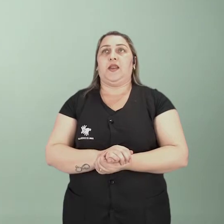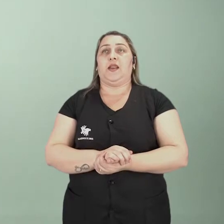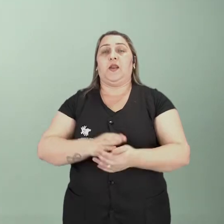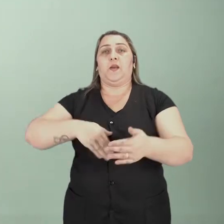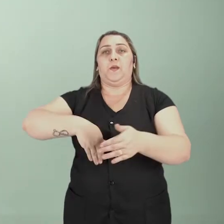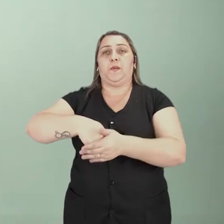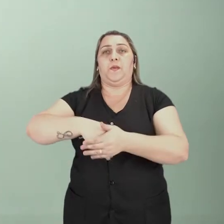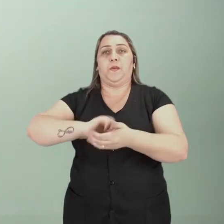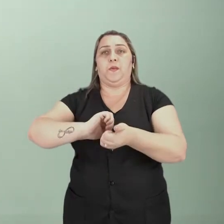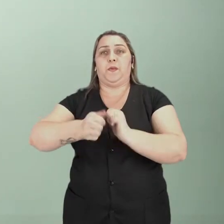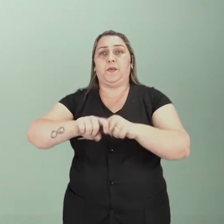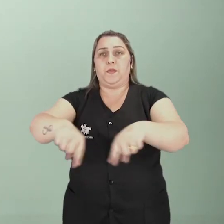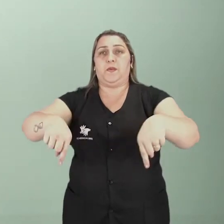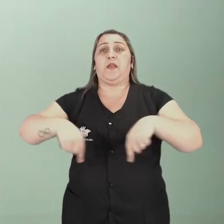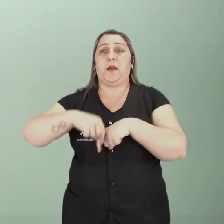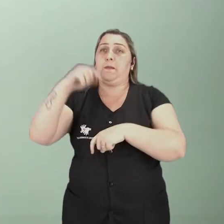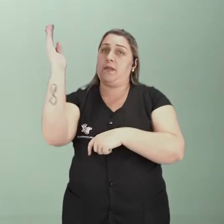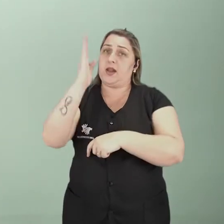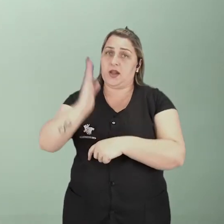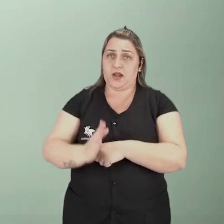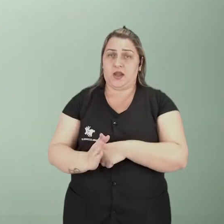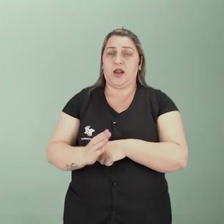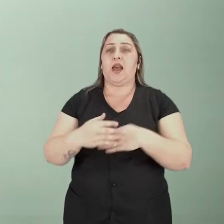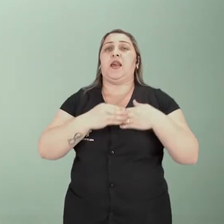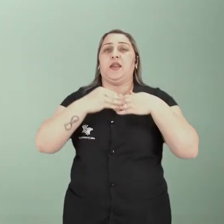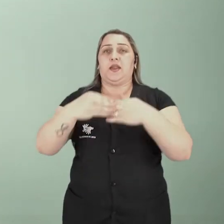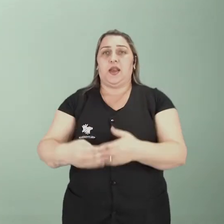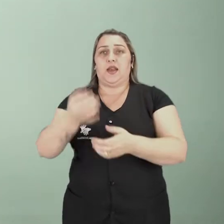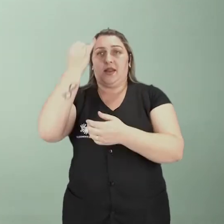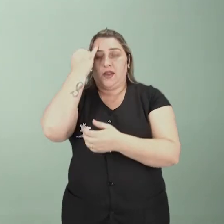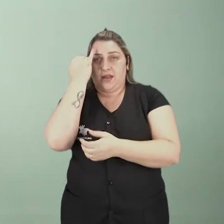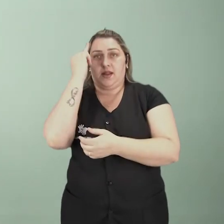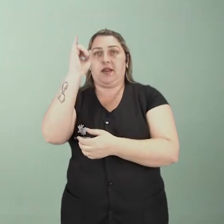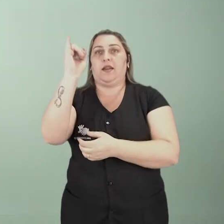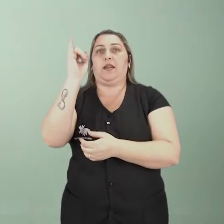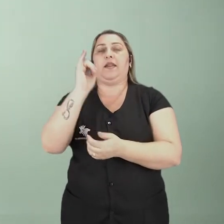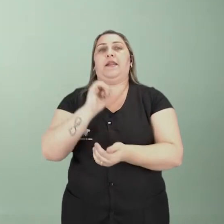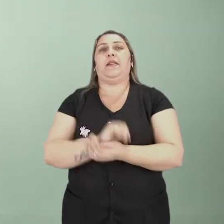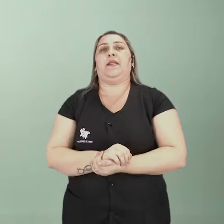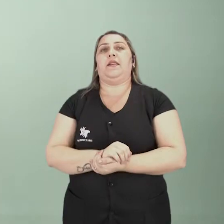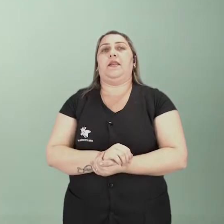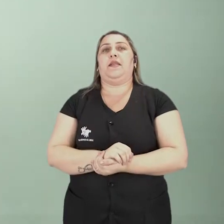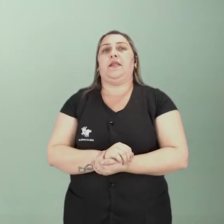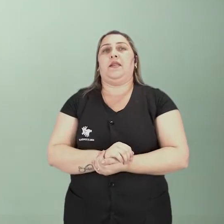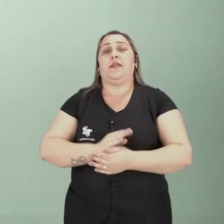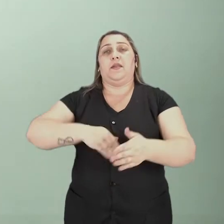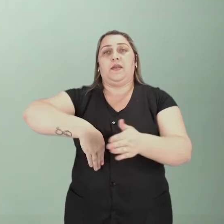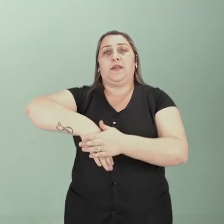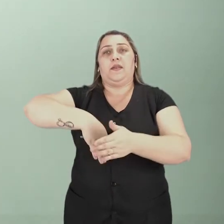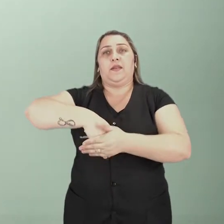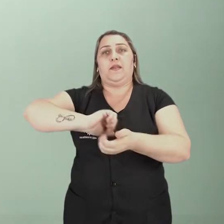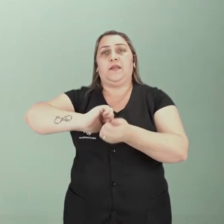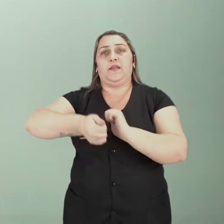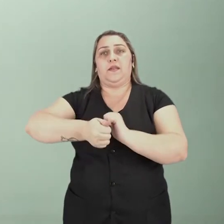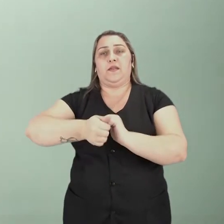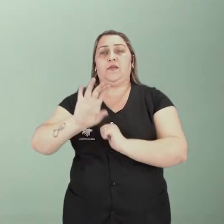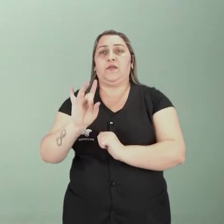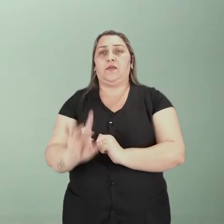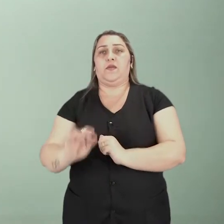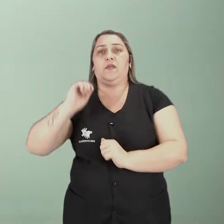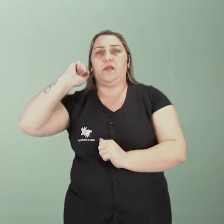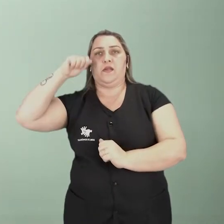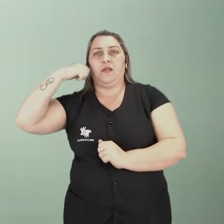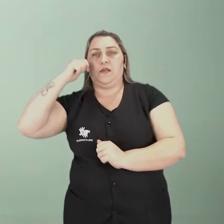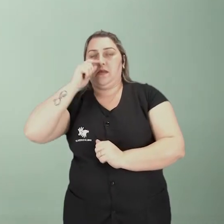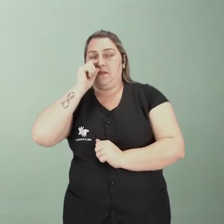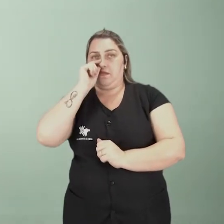no Quintal, é uma companhia brasileira, e eles trazem a ideia de uma partida de futebol, só que os atores,